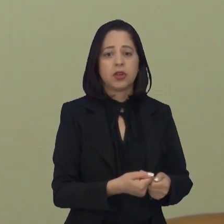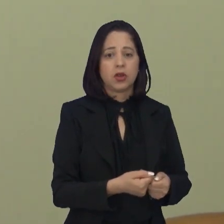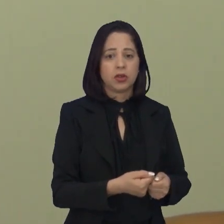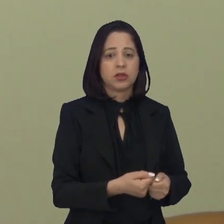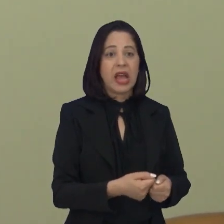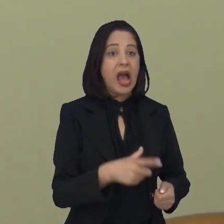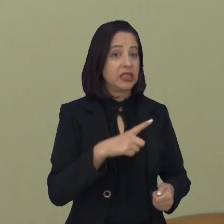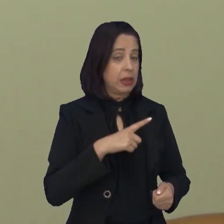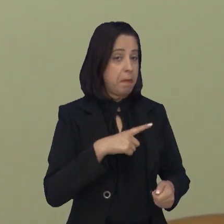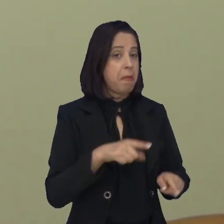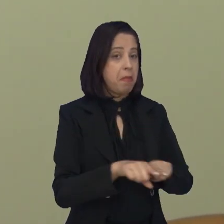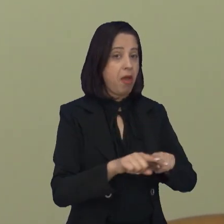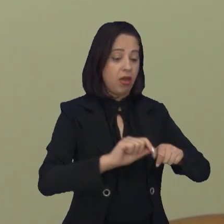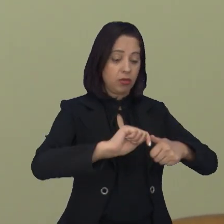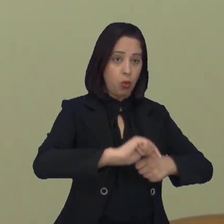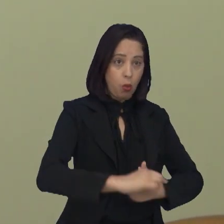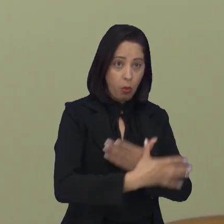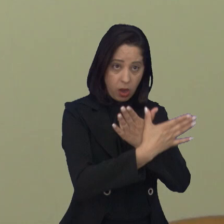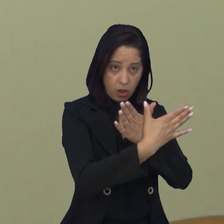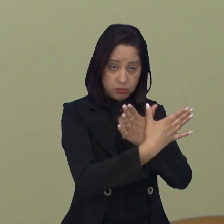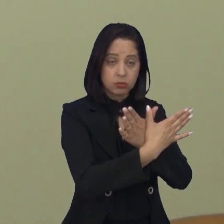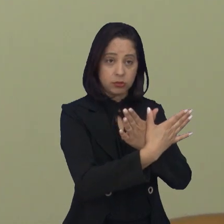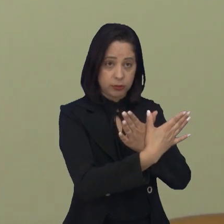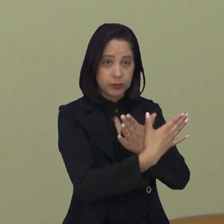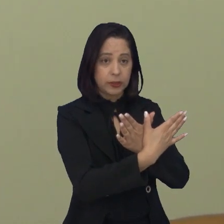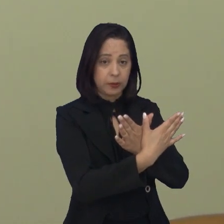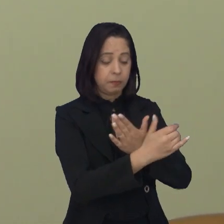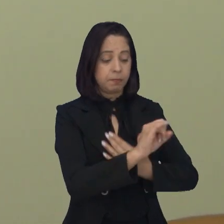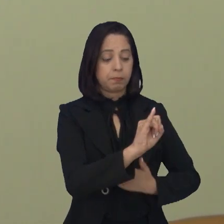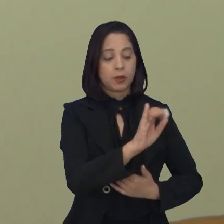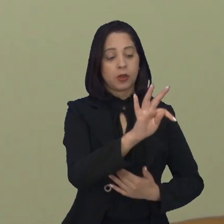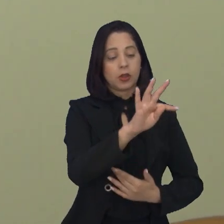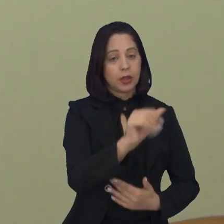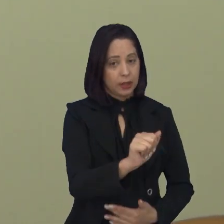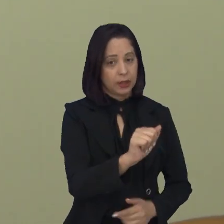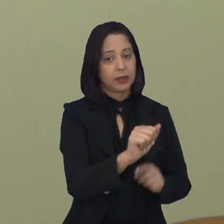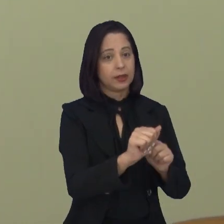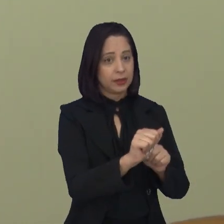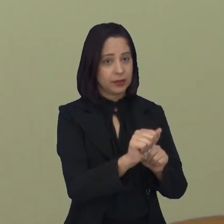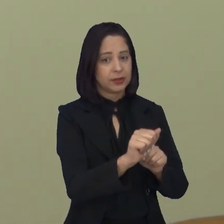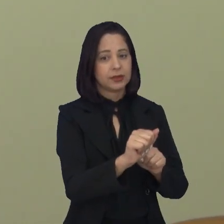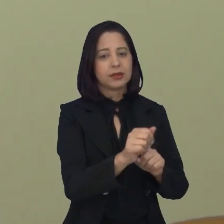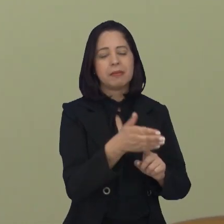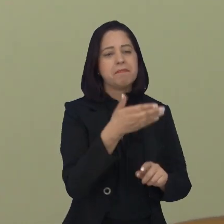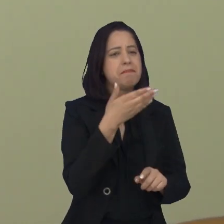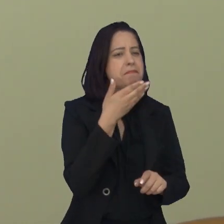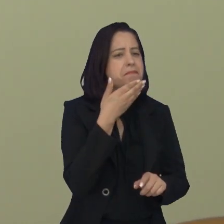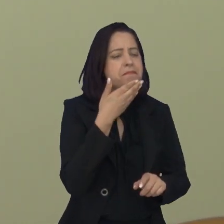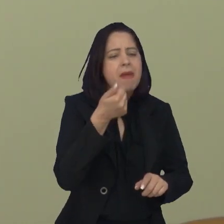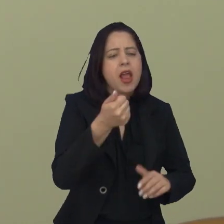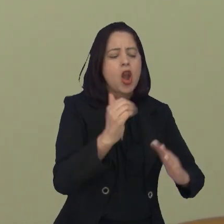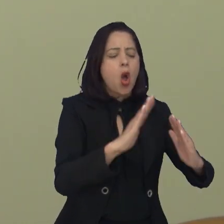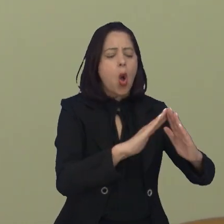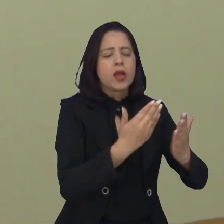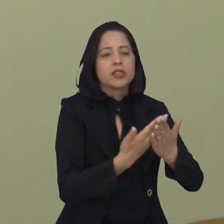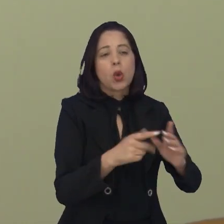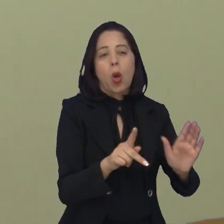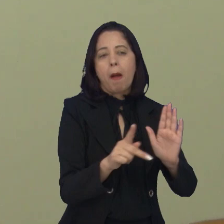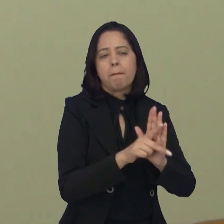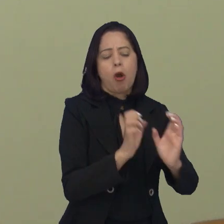o ITA, que é uma das melhores escolas de engenharia aqui